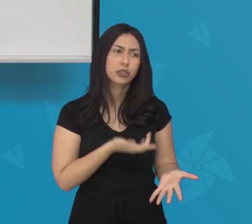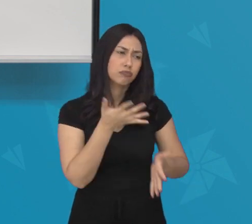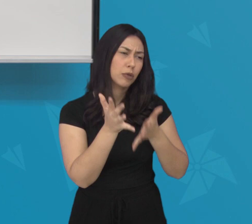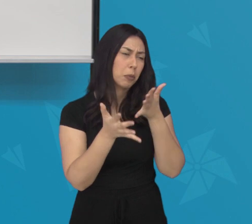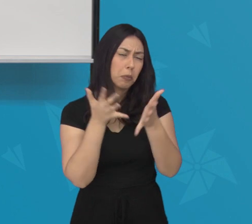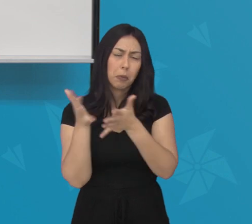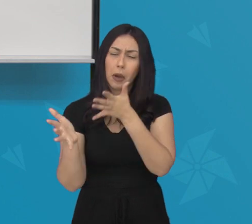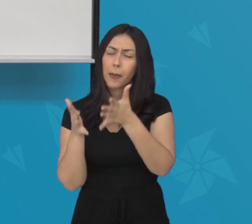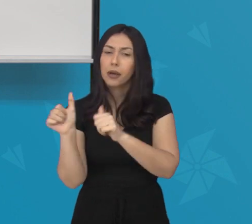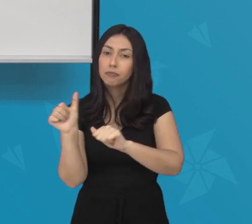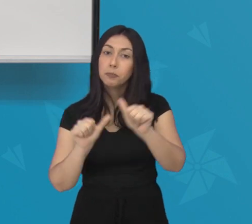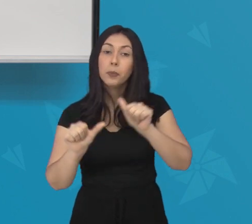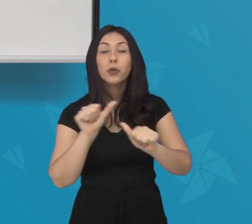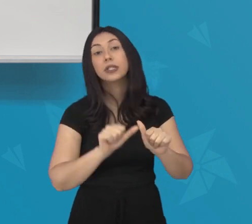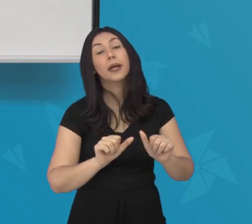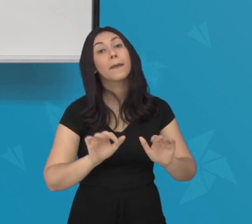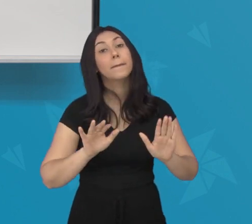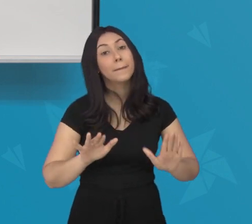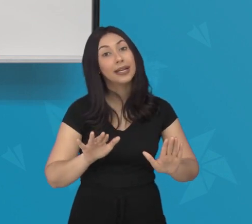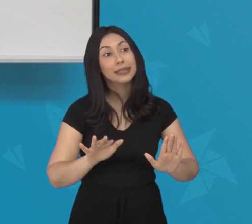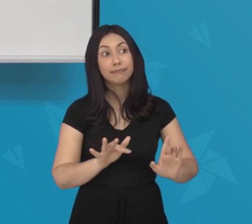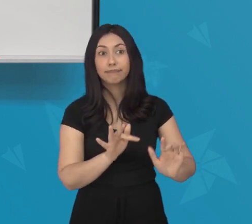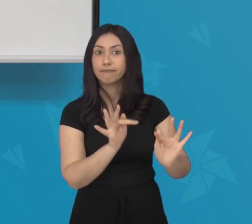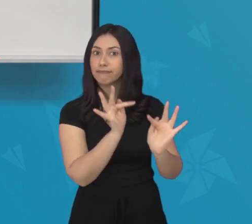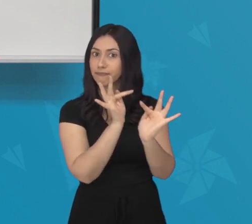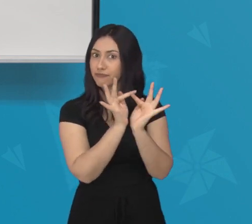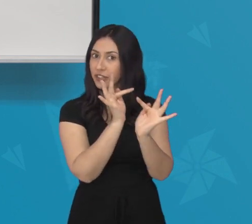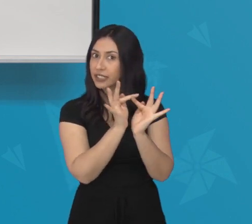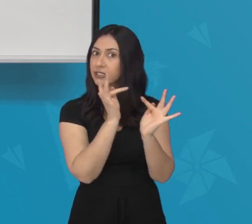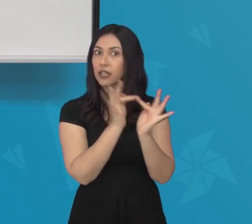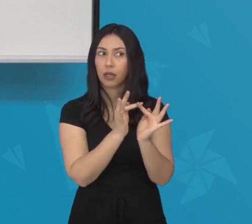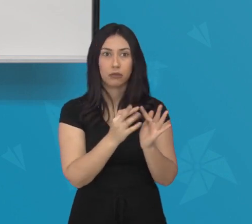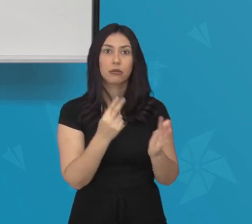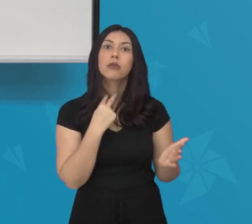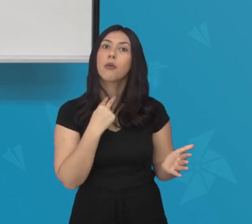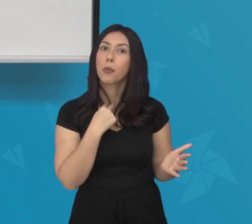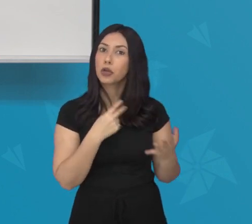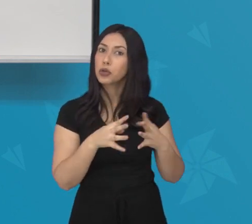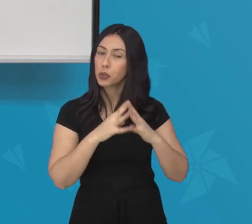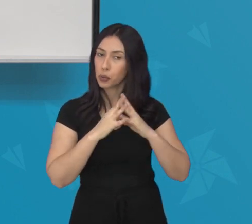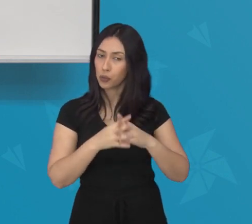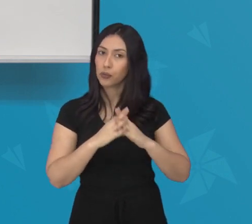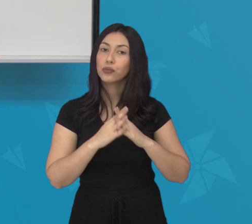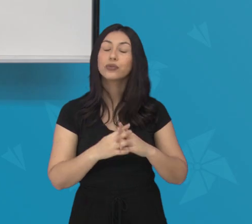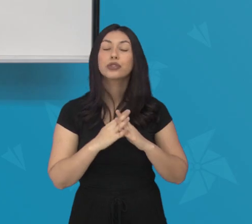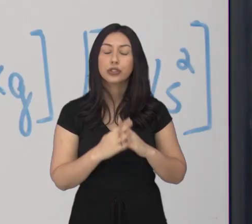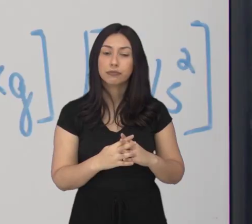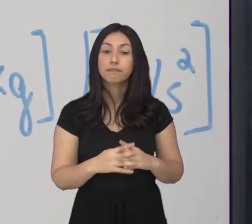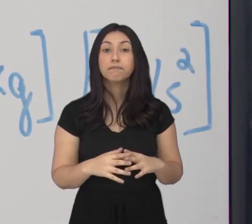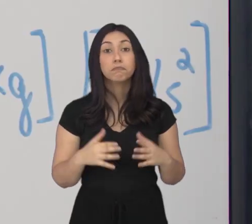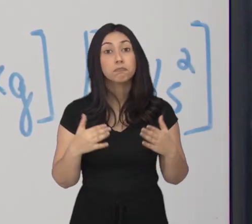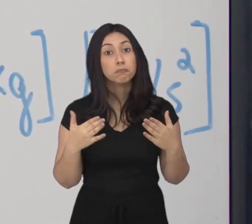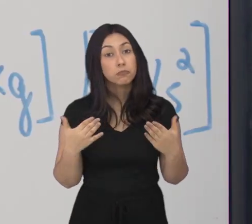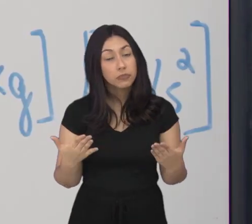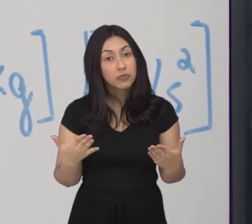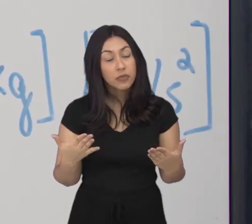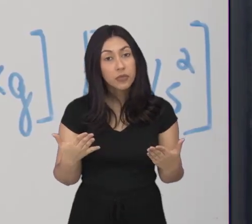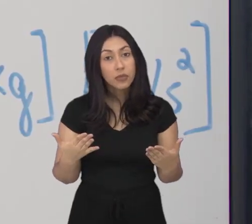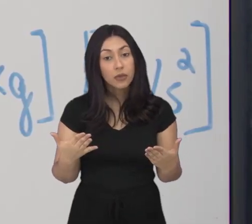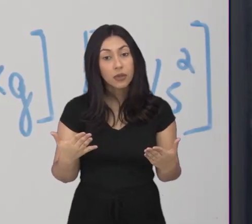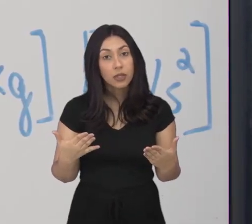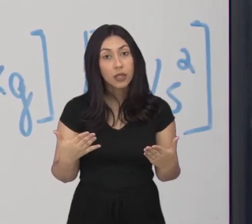viva, é dinâmica, mas fisicamente a gente não pode cair no erro, tá bom? Então o peso, ele